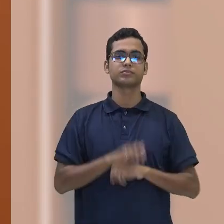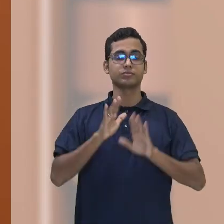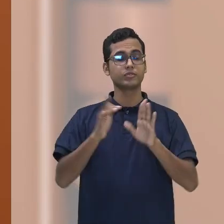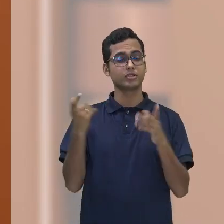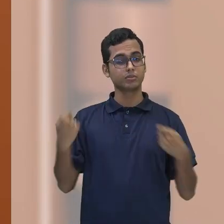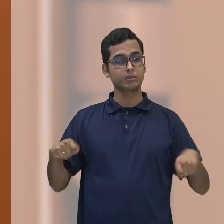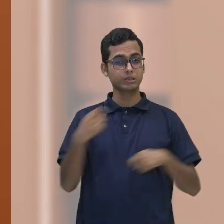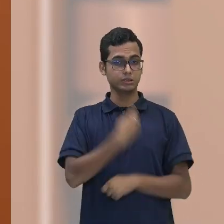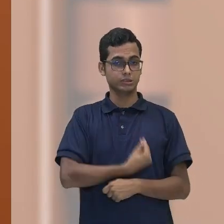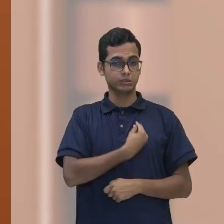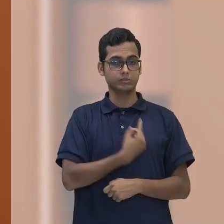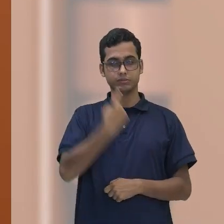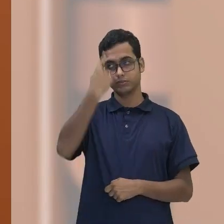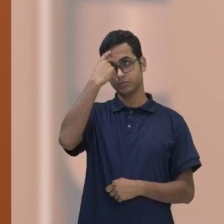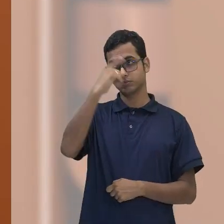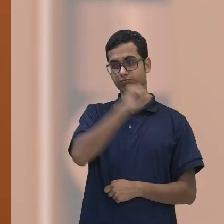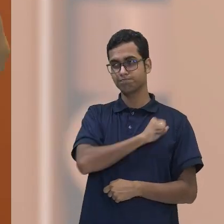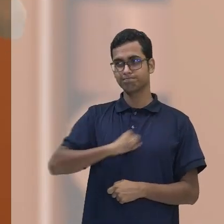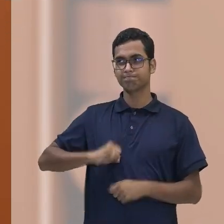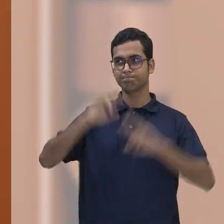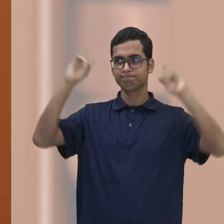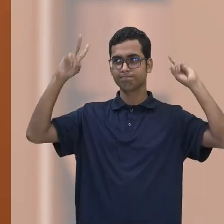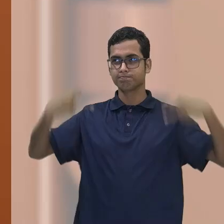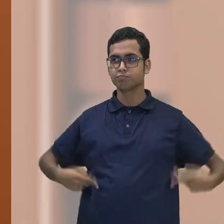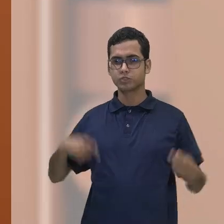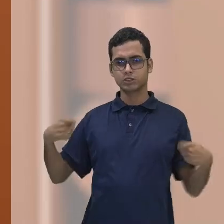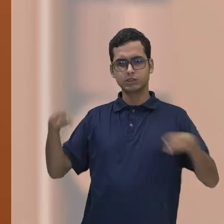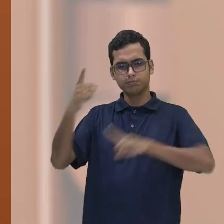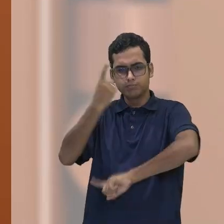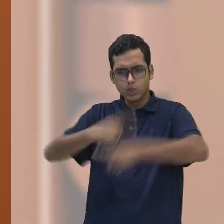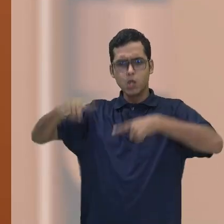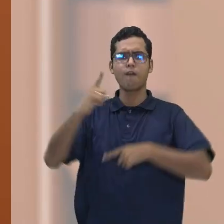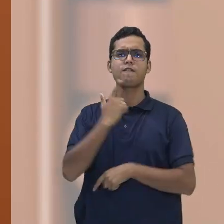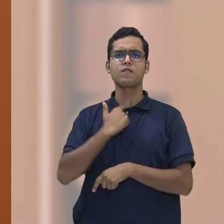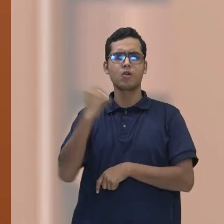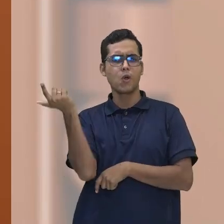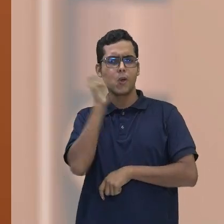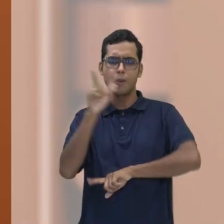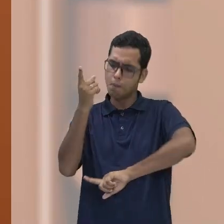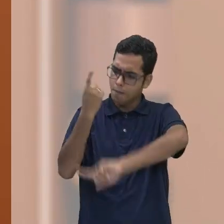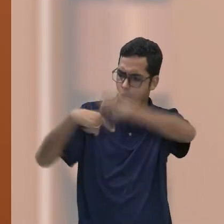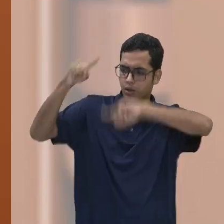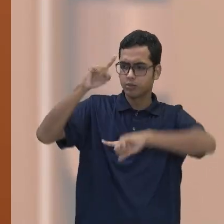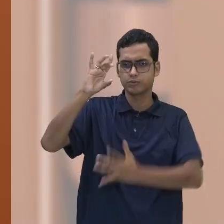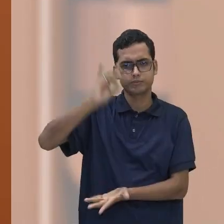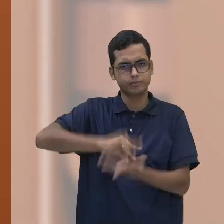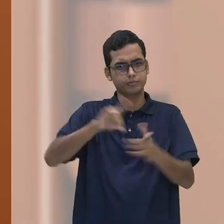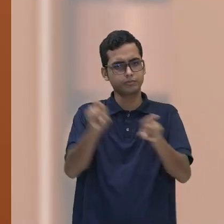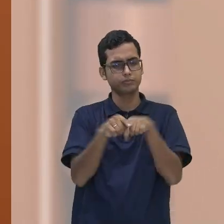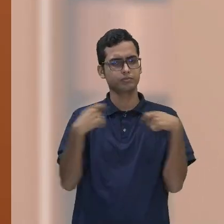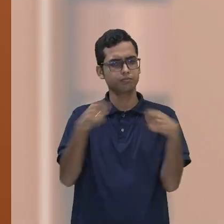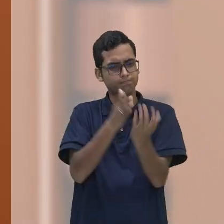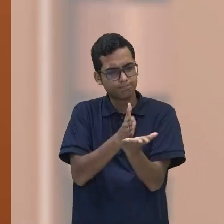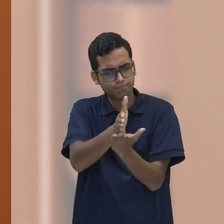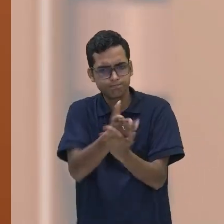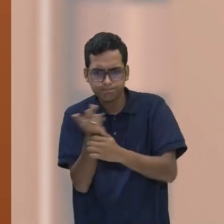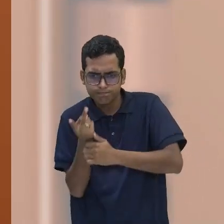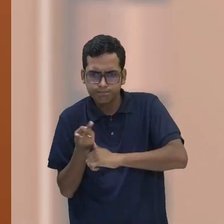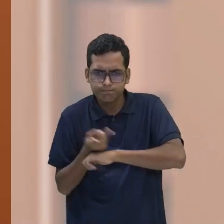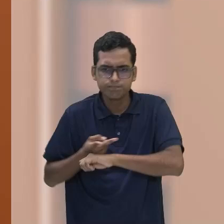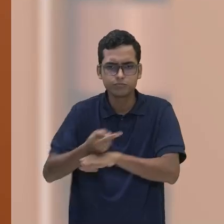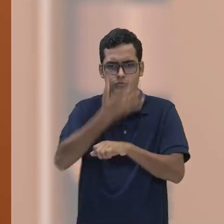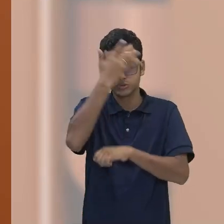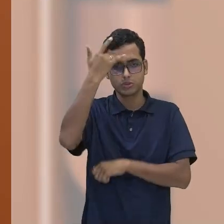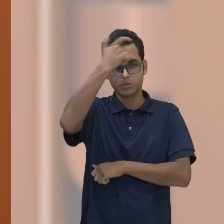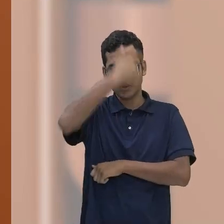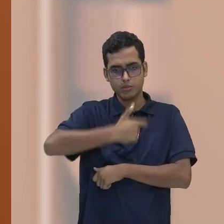através da ideia do super-homem, daquilo que ele vai chamar de vontade de potência, né? Eu tenho que buscar ser